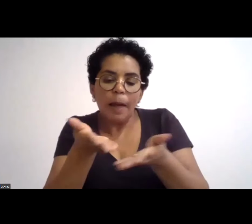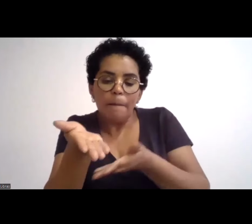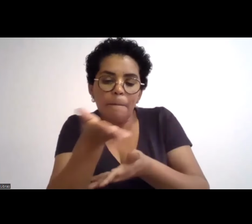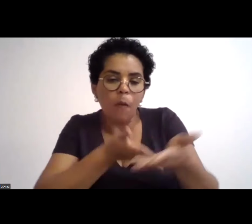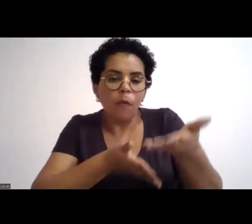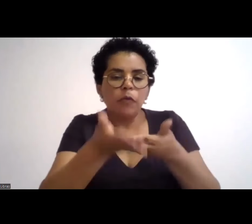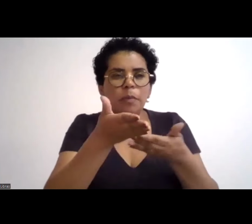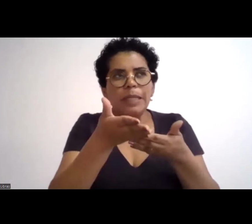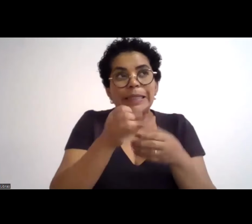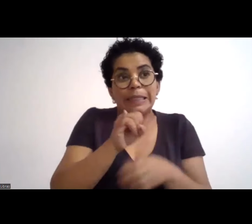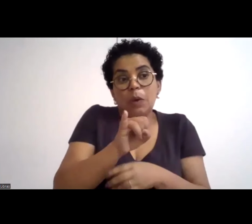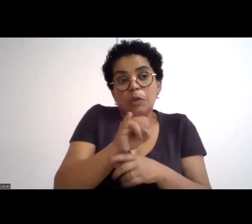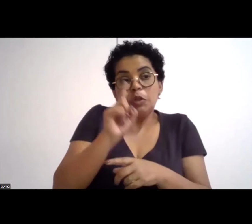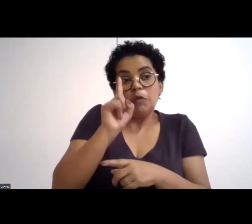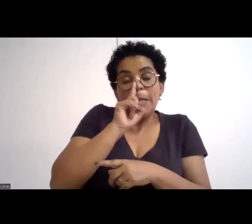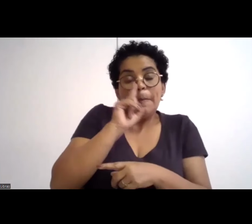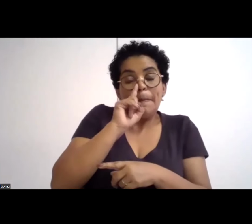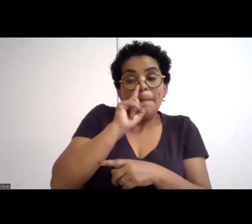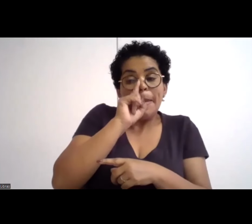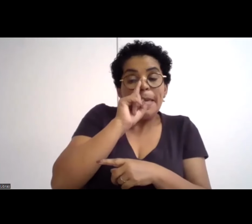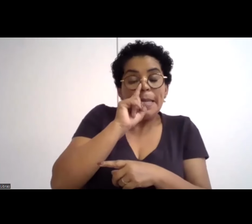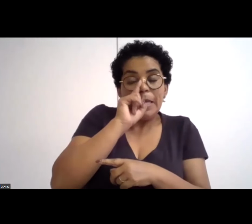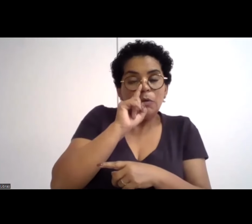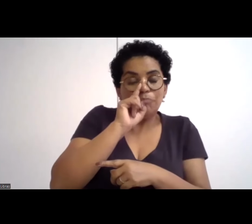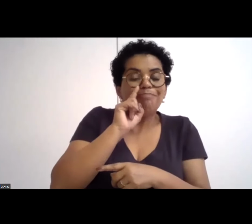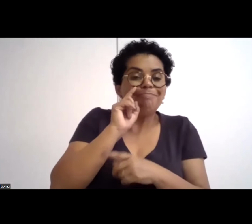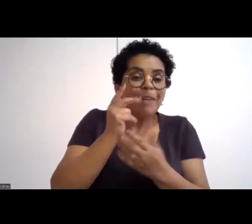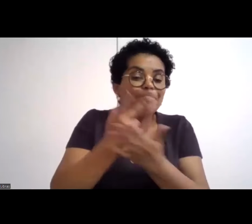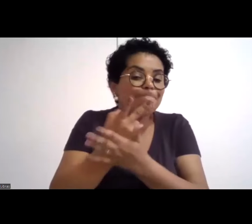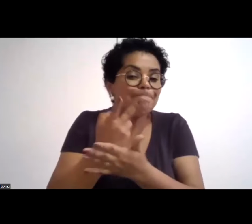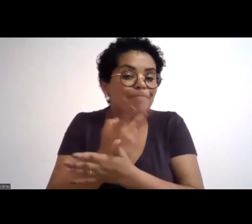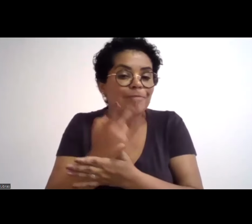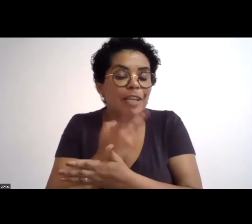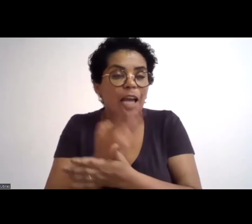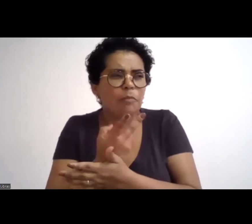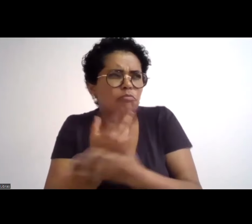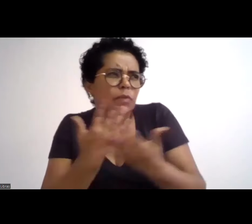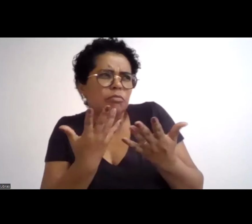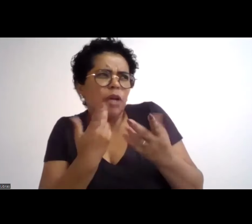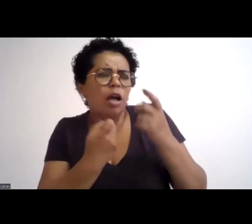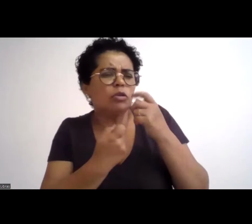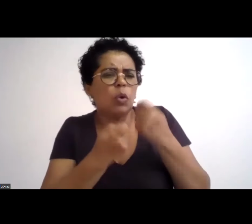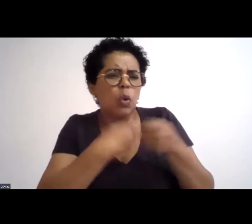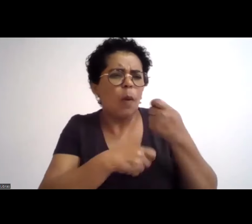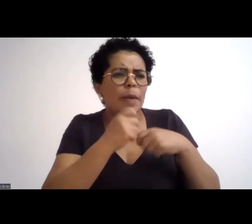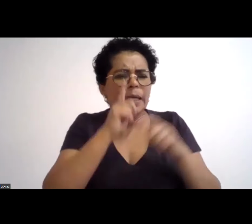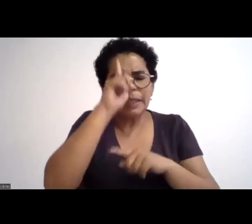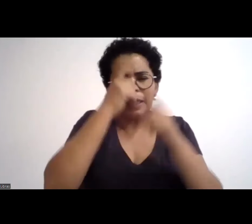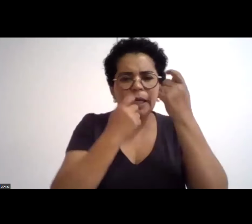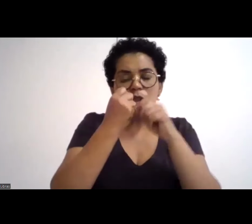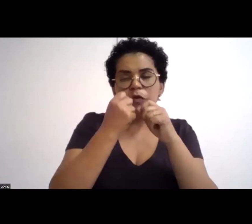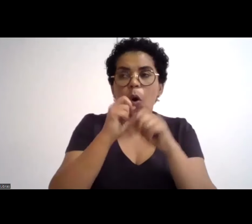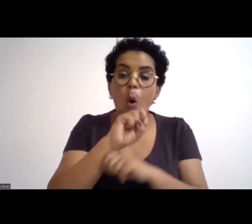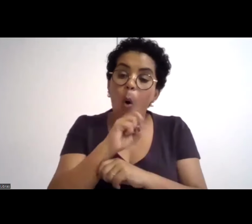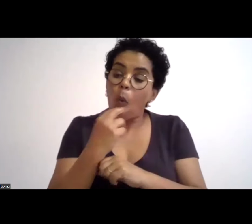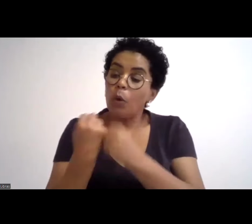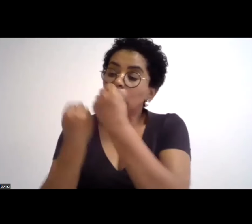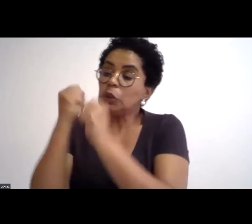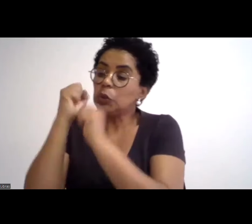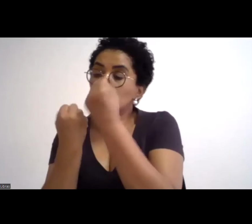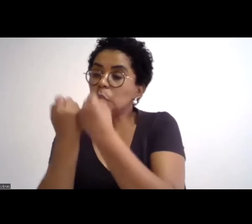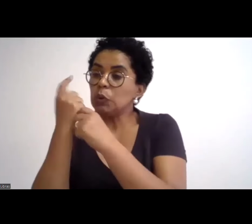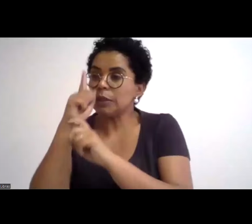corremos o risco de chamar gato por lebre e de falar de economia criativa quando a gente está falando de indústrias criativas, de